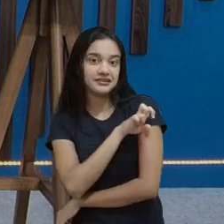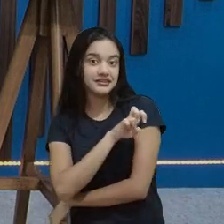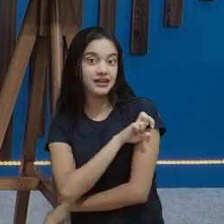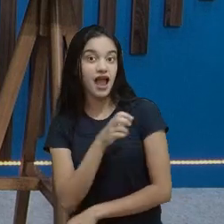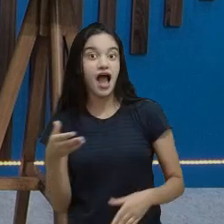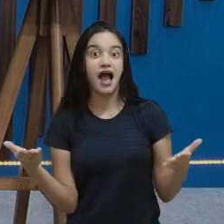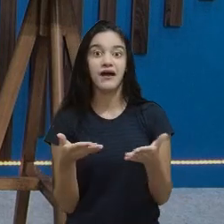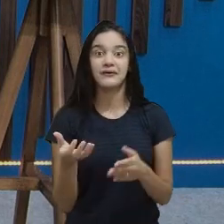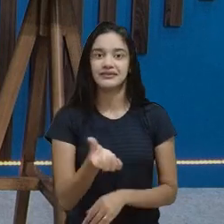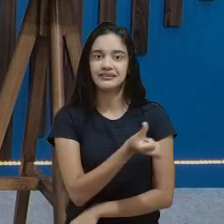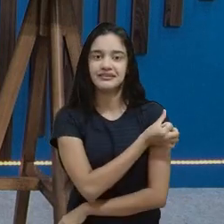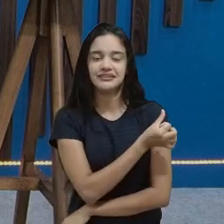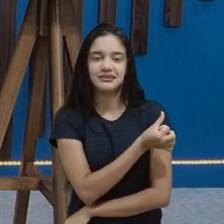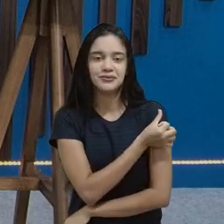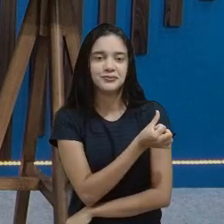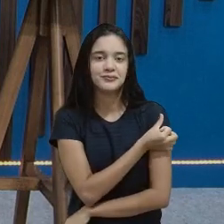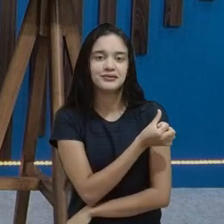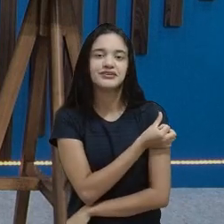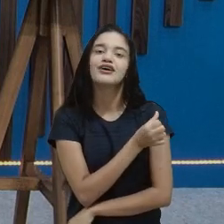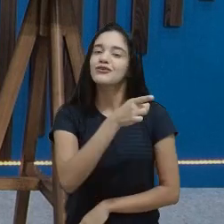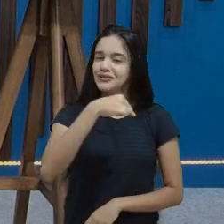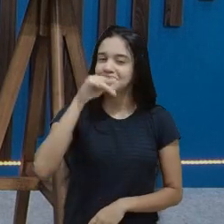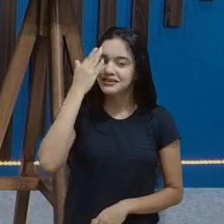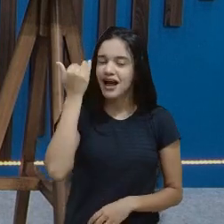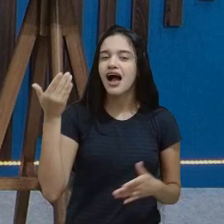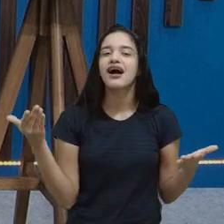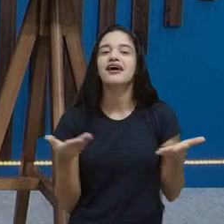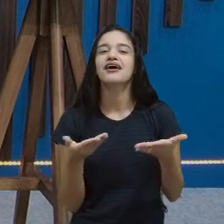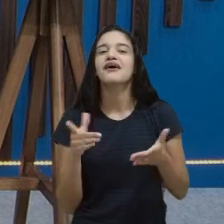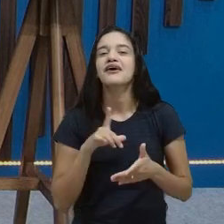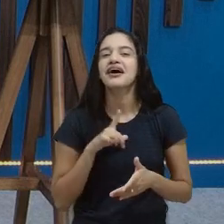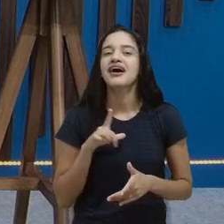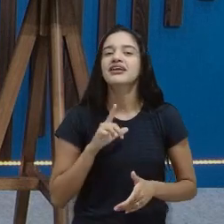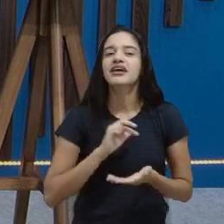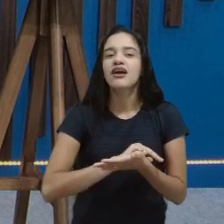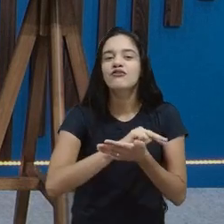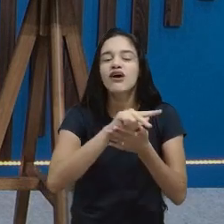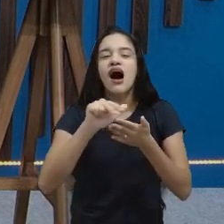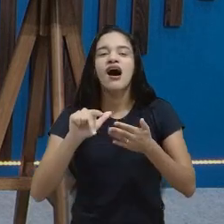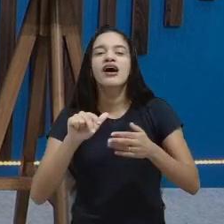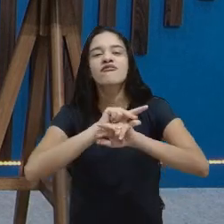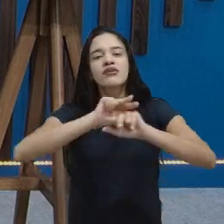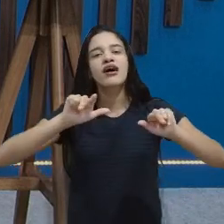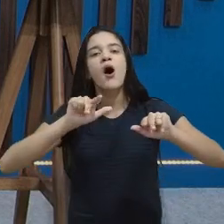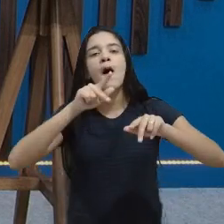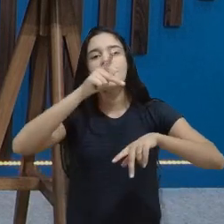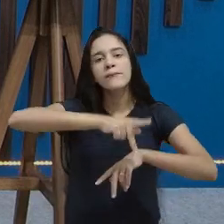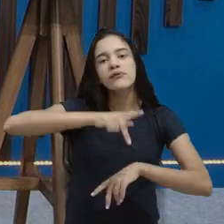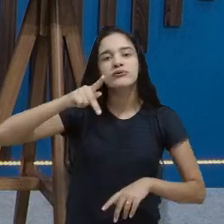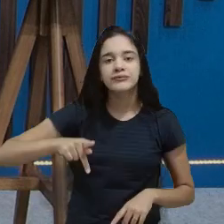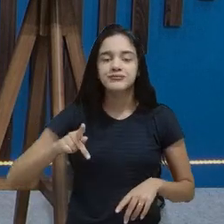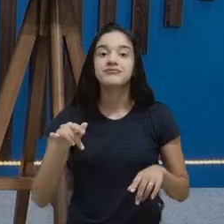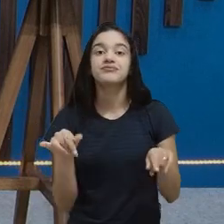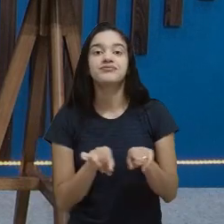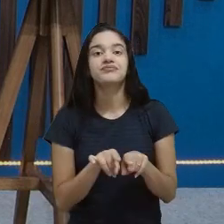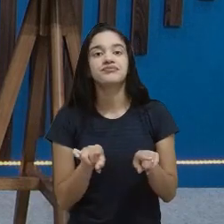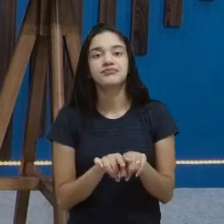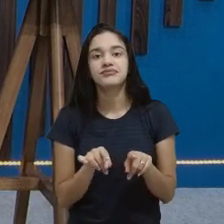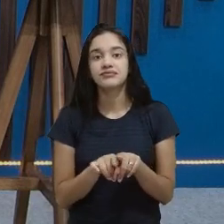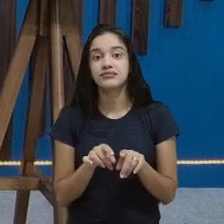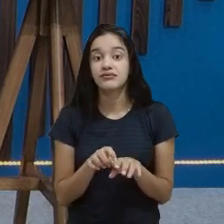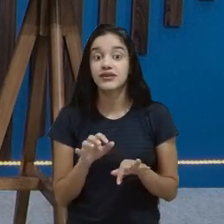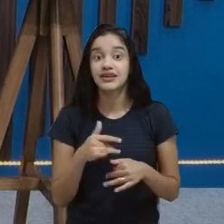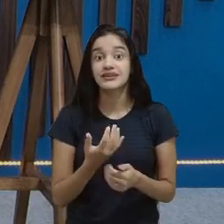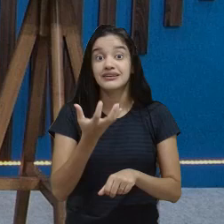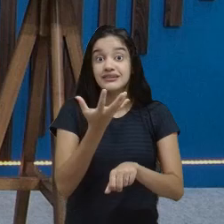estão no 6º ano, onde vocês sabem que agora vocês terão vários professores, né, novas disciplinas